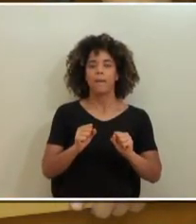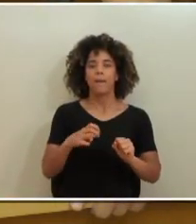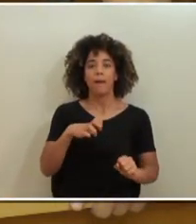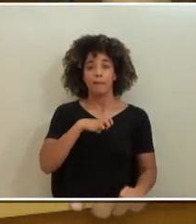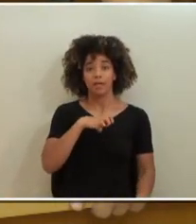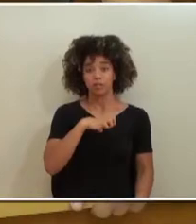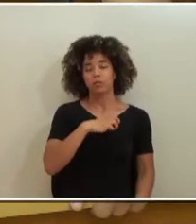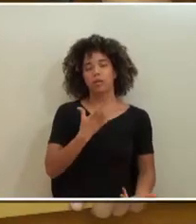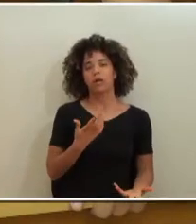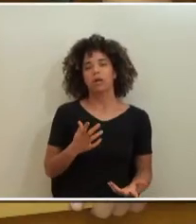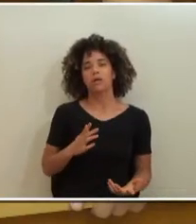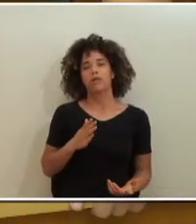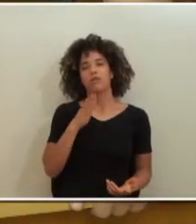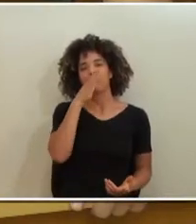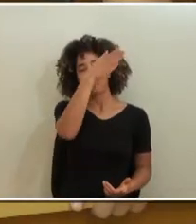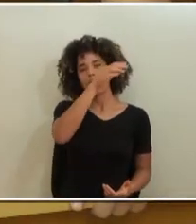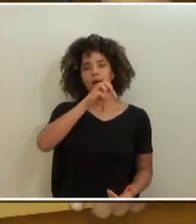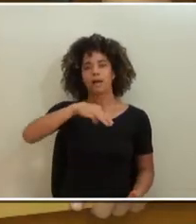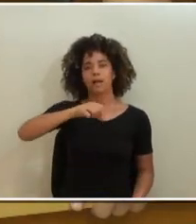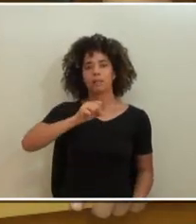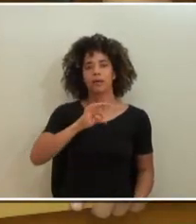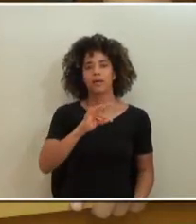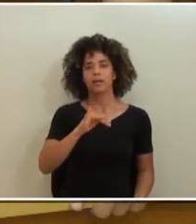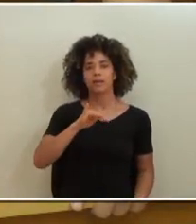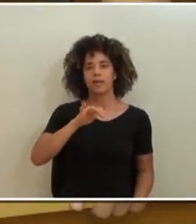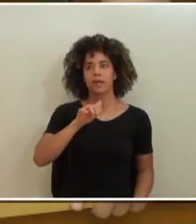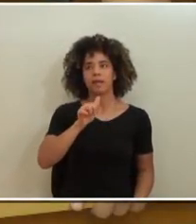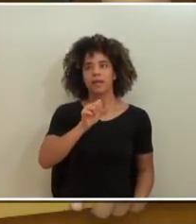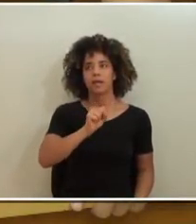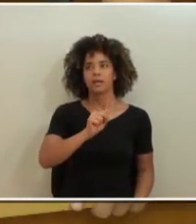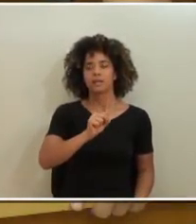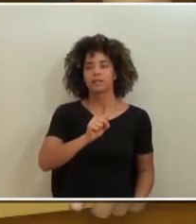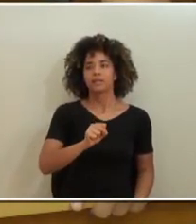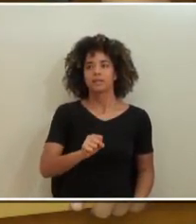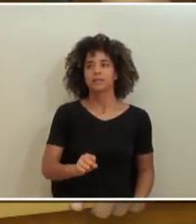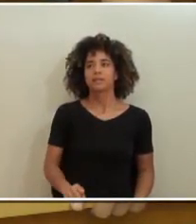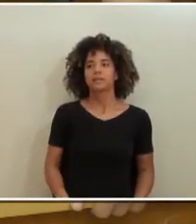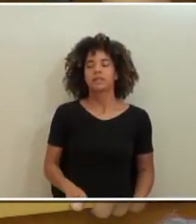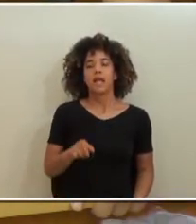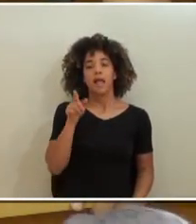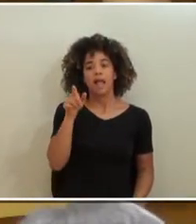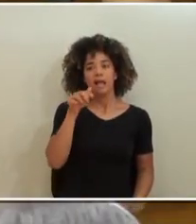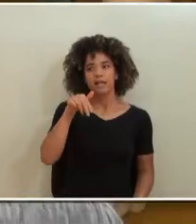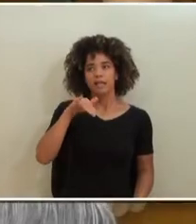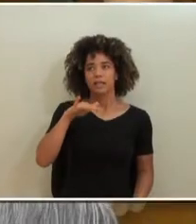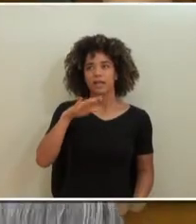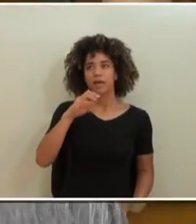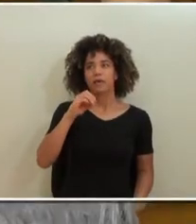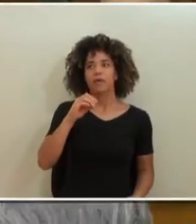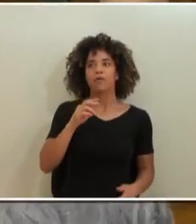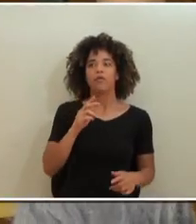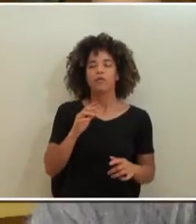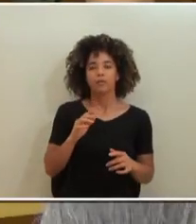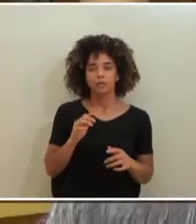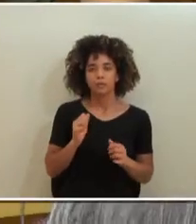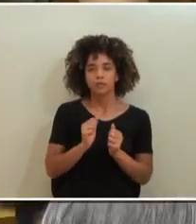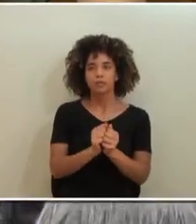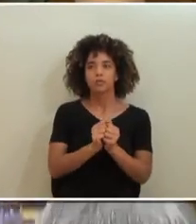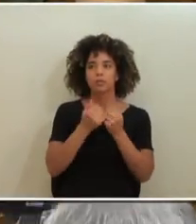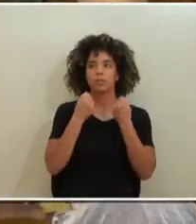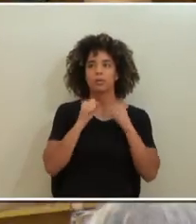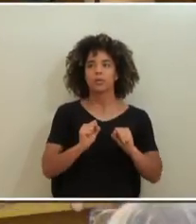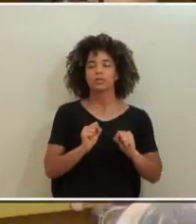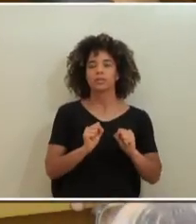você sabe, mano, e o Kiko foi meu assessor. Fui fazer o intermediário lá em Bateias, com o